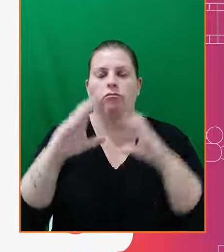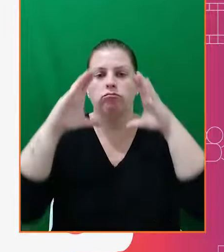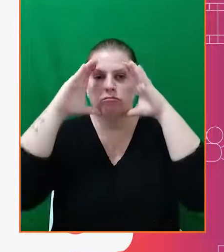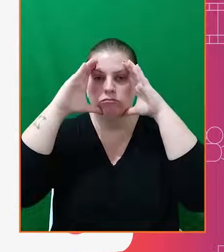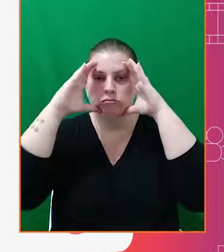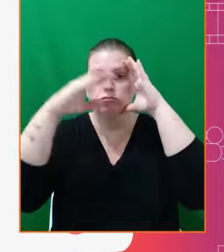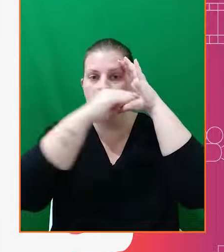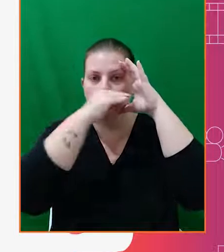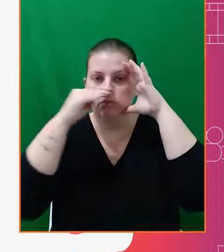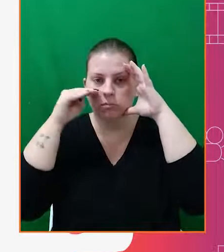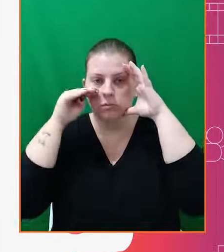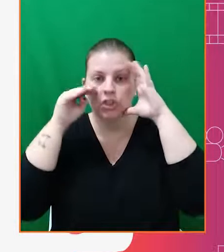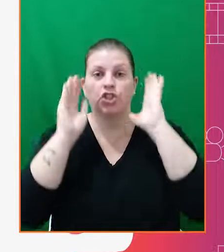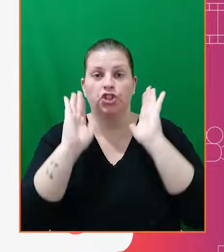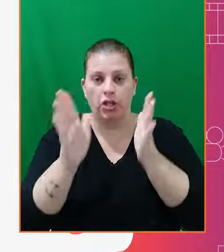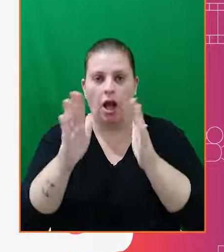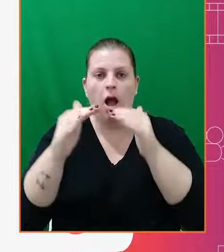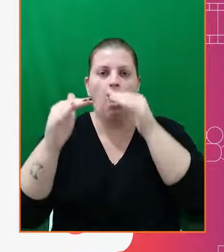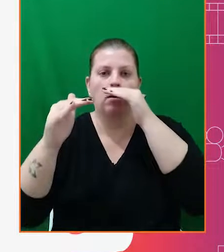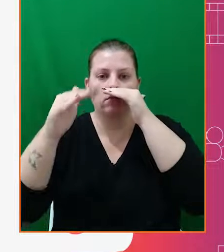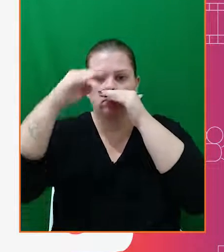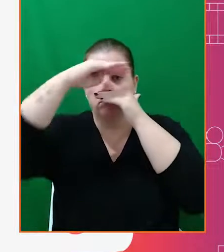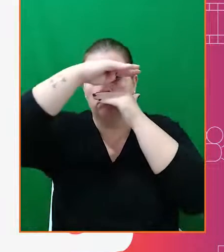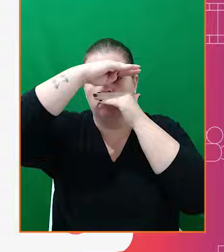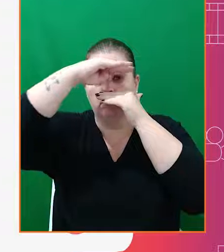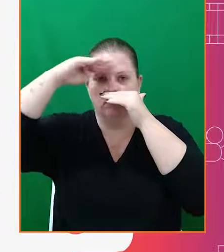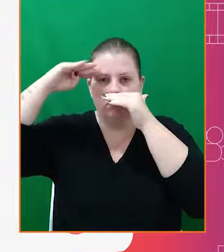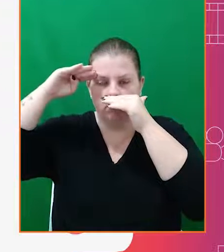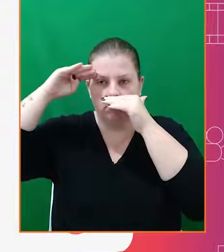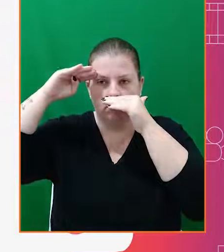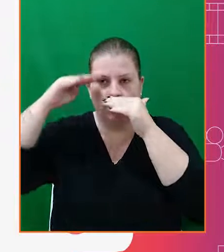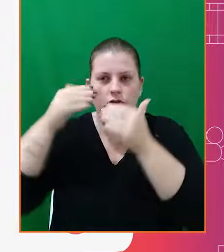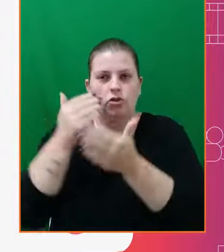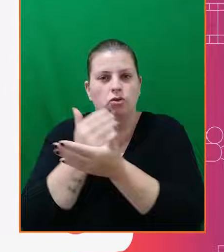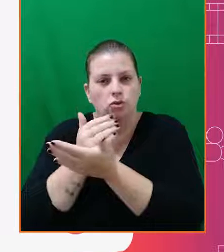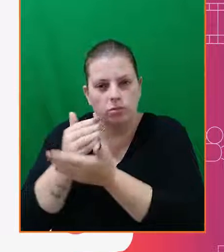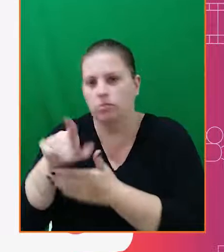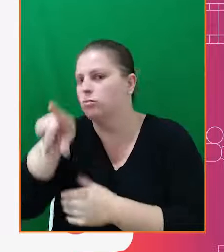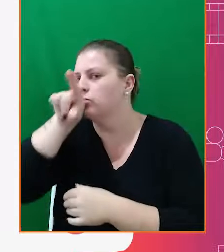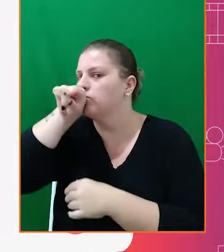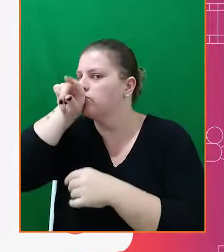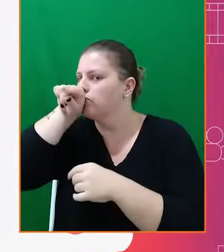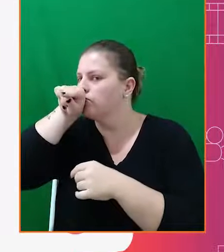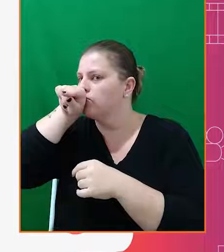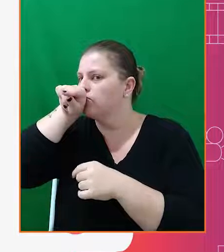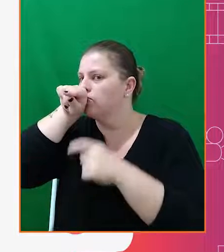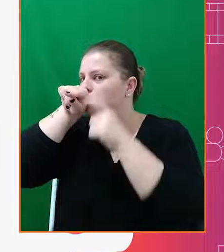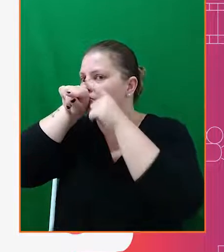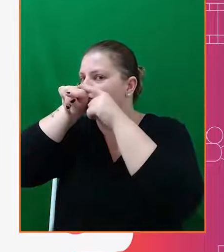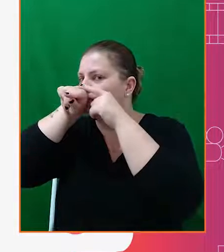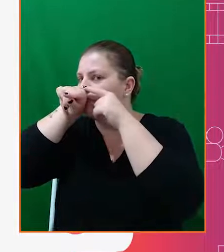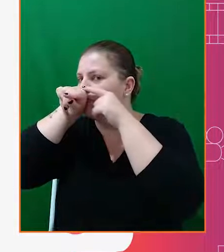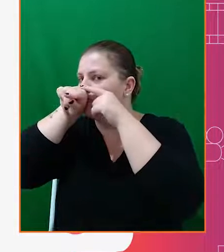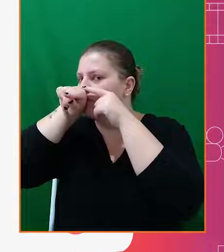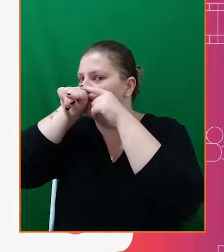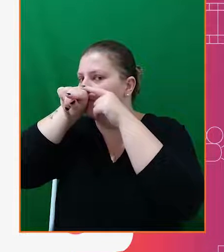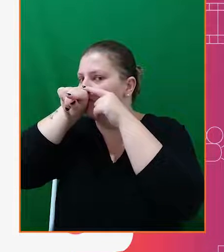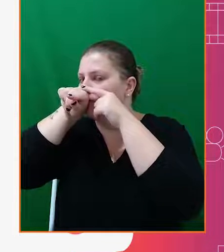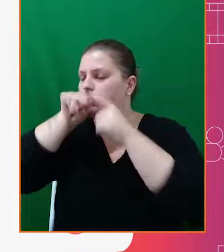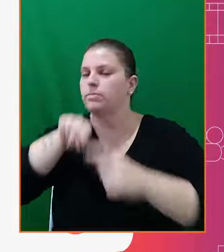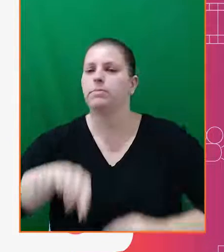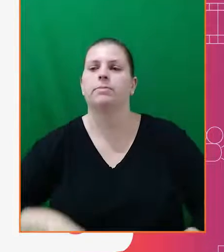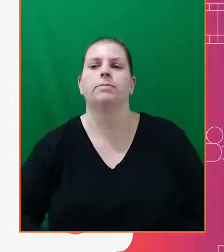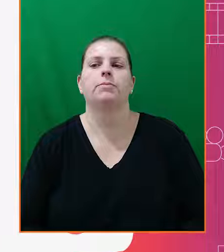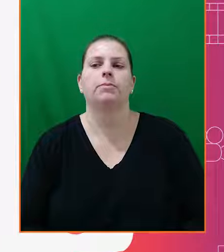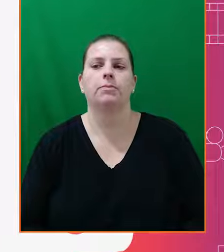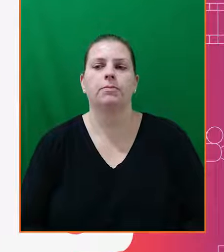metade, percebam que eu vou ter o comecinho aqui bem próximo do comecinho do bico do meu passarinho. Ela vai ficar mais ou menos aqui